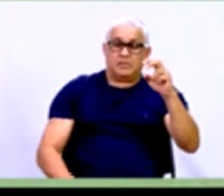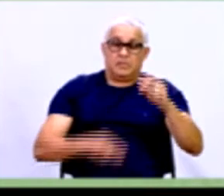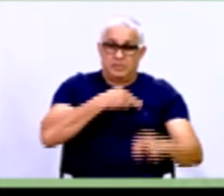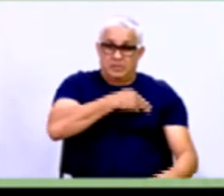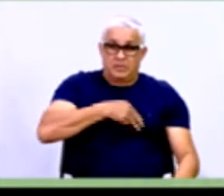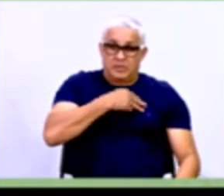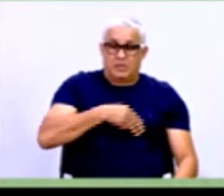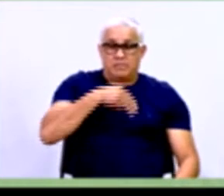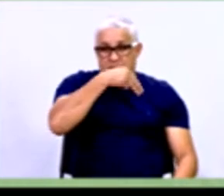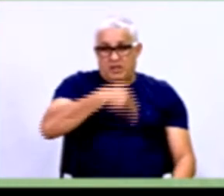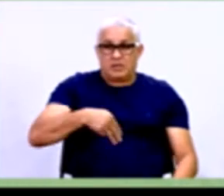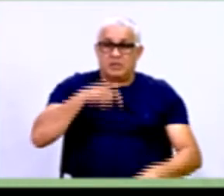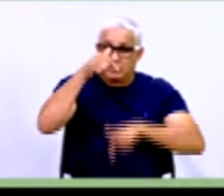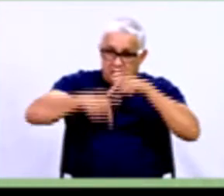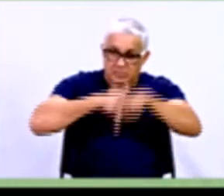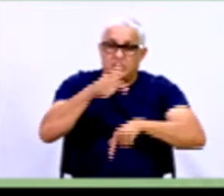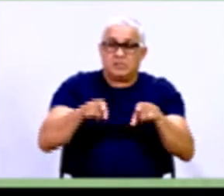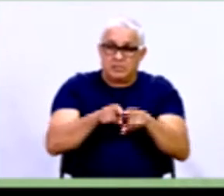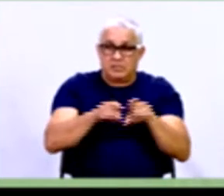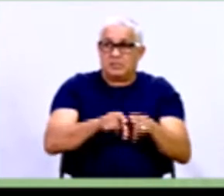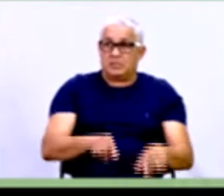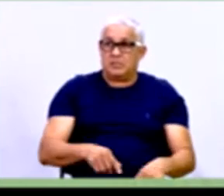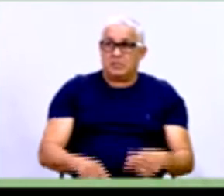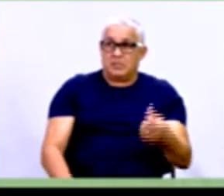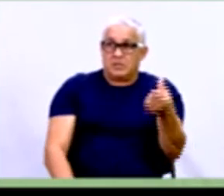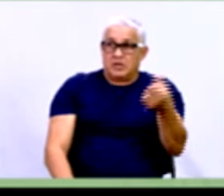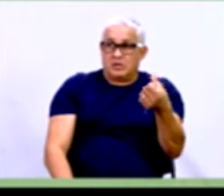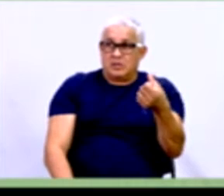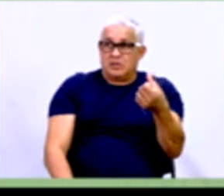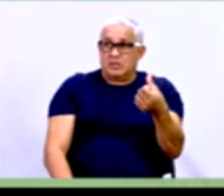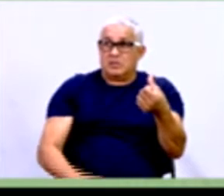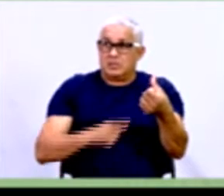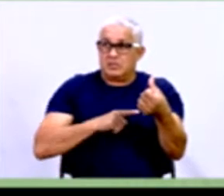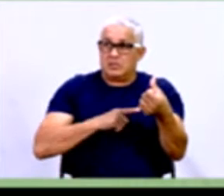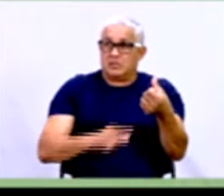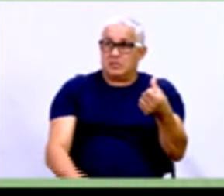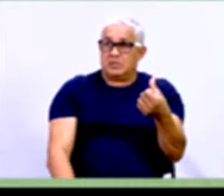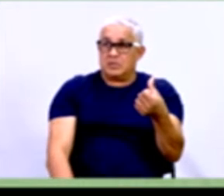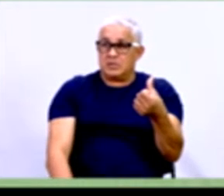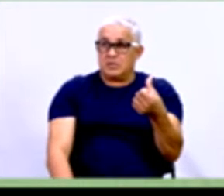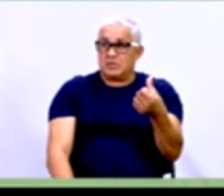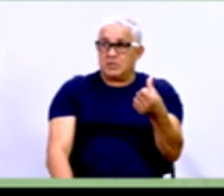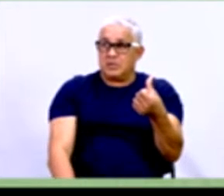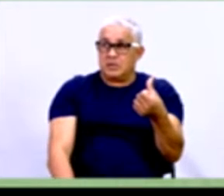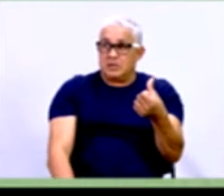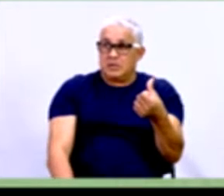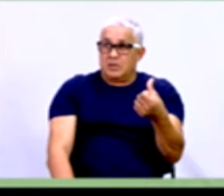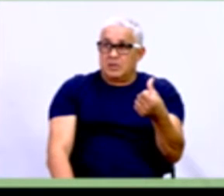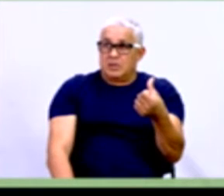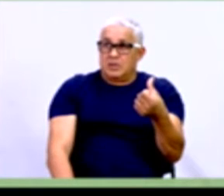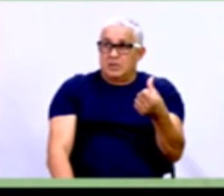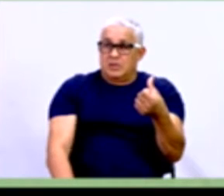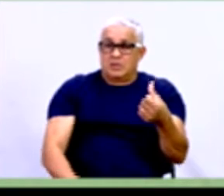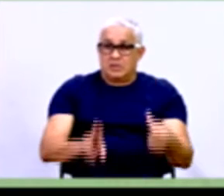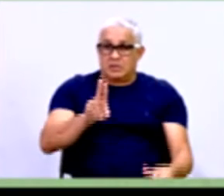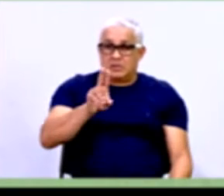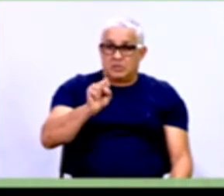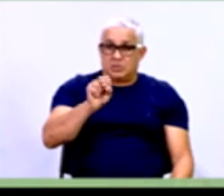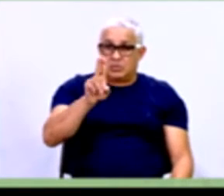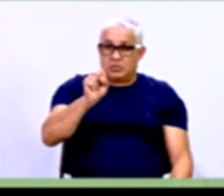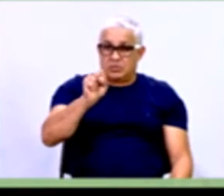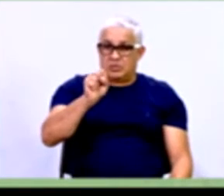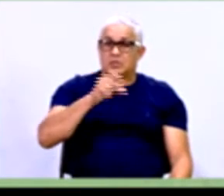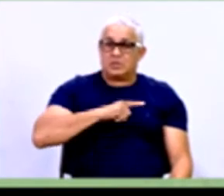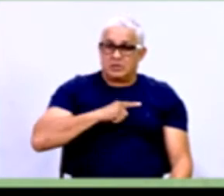SUS. Agora tem mais essa transformação, alteração da lei, certo? Olha só, nós temos